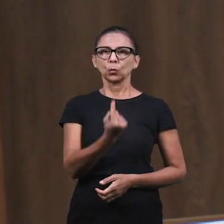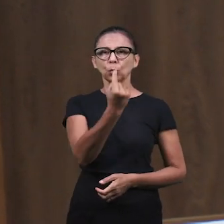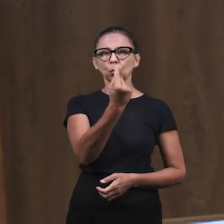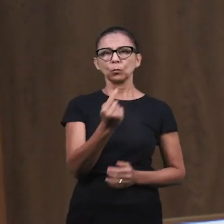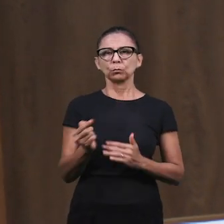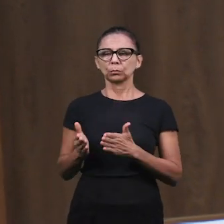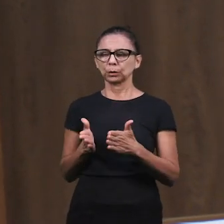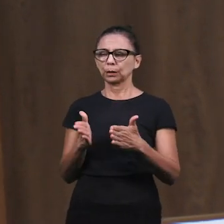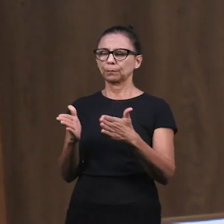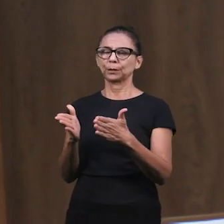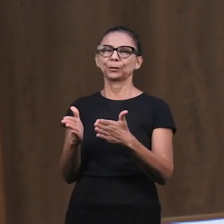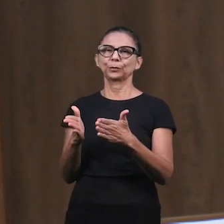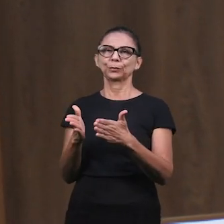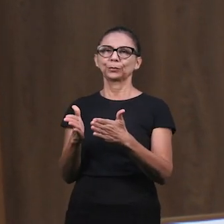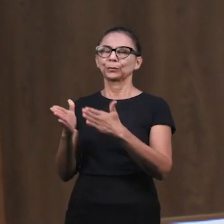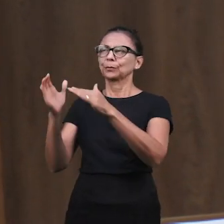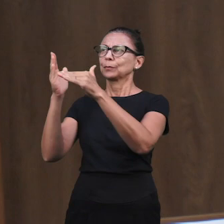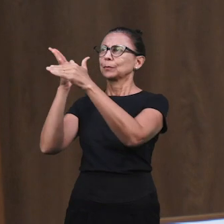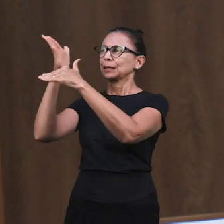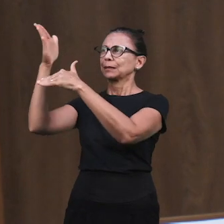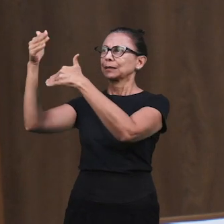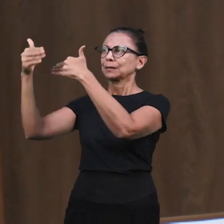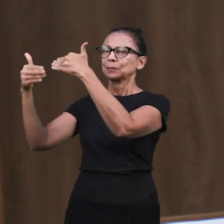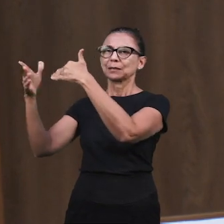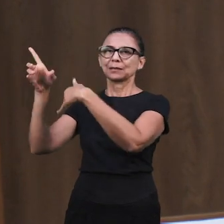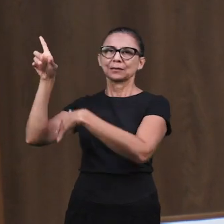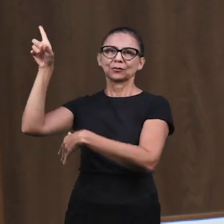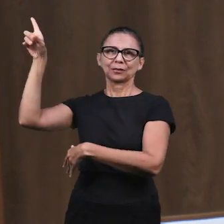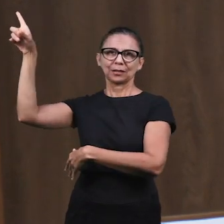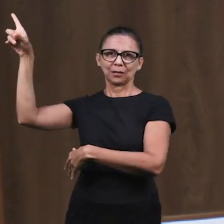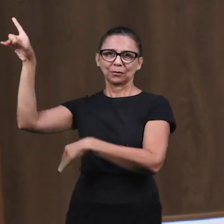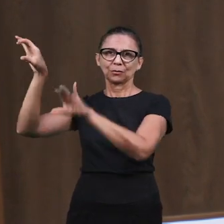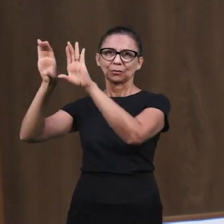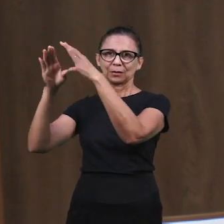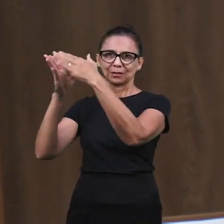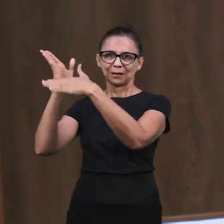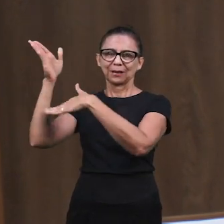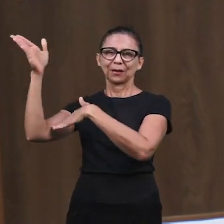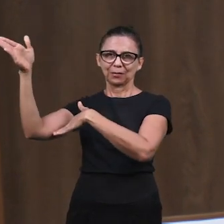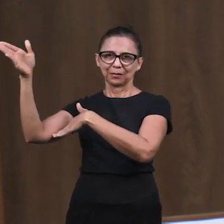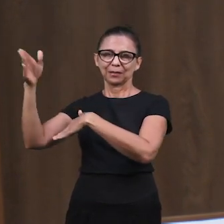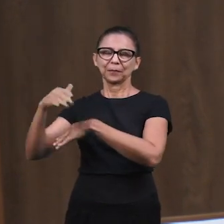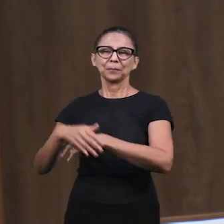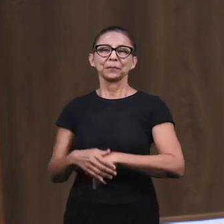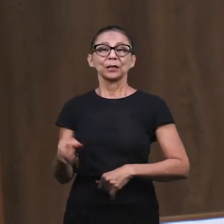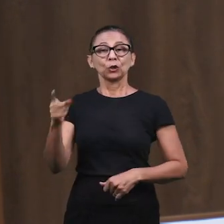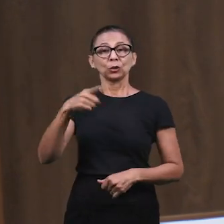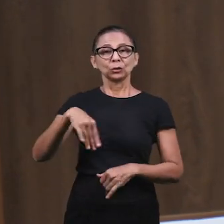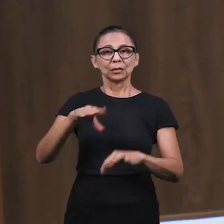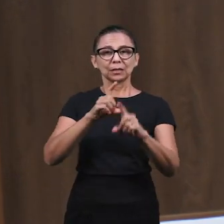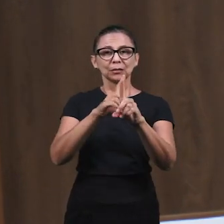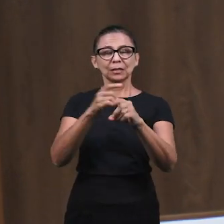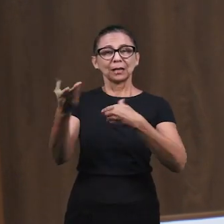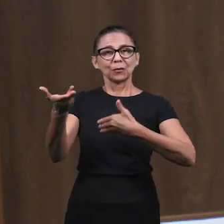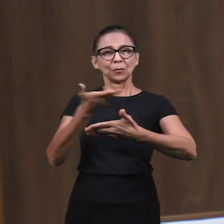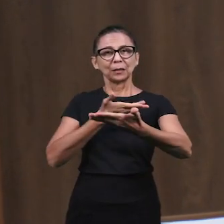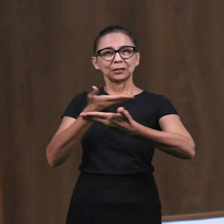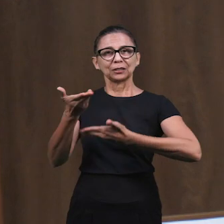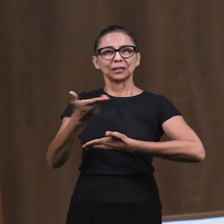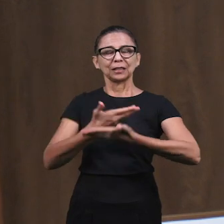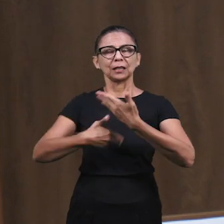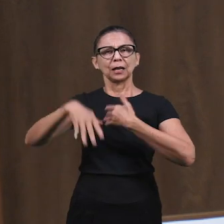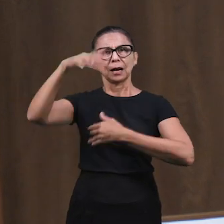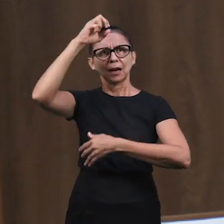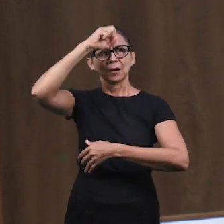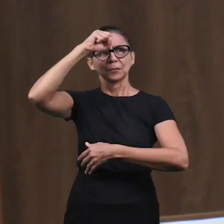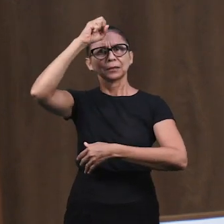direção para chegarmos à eternidade. E é maravilhoso porque quando nós compartilhamos essa doutrina, quando nós